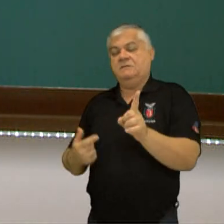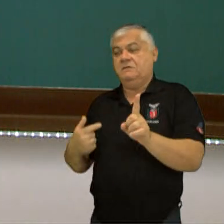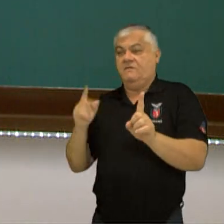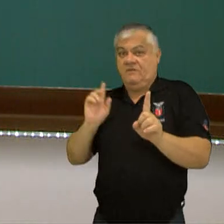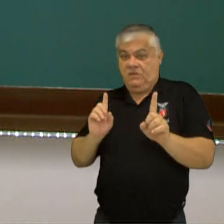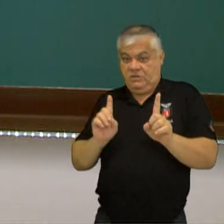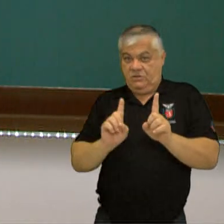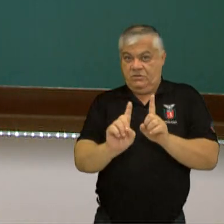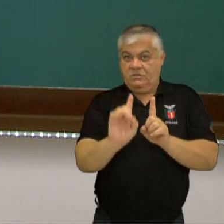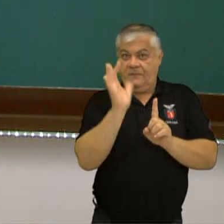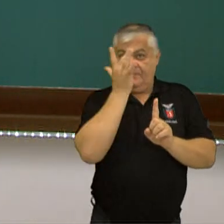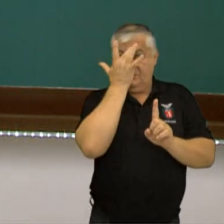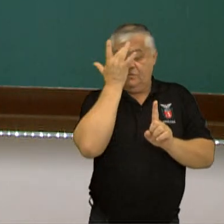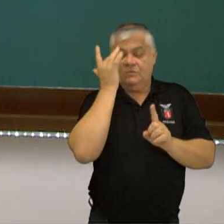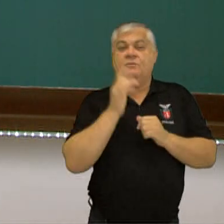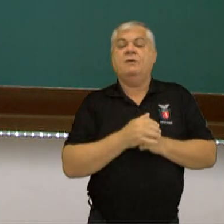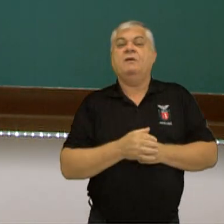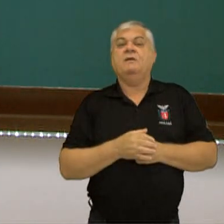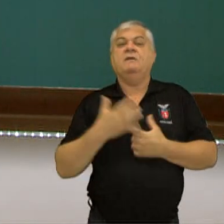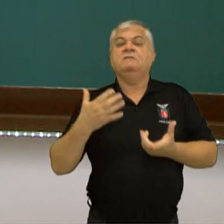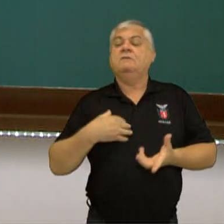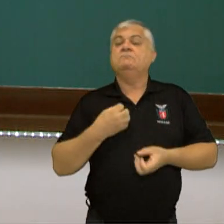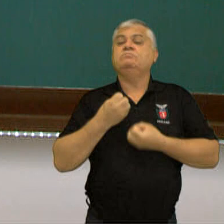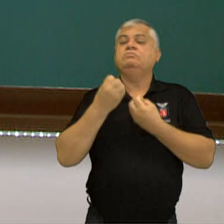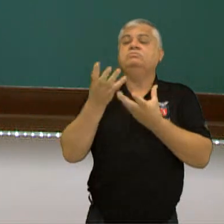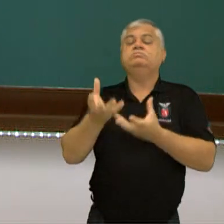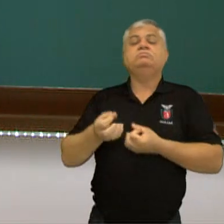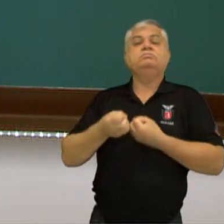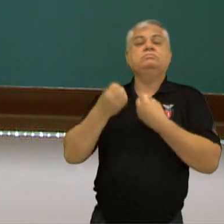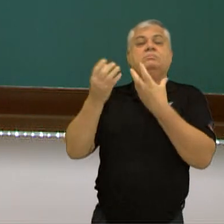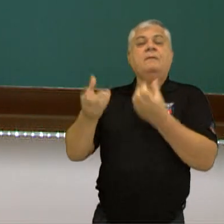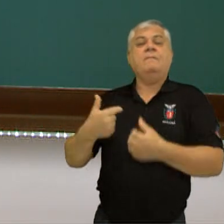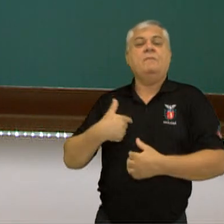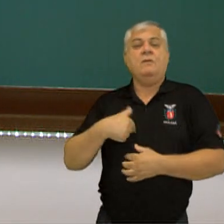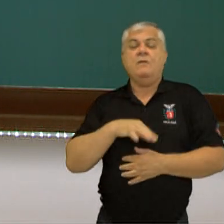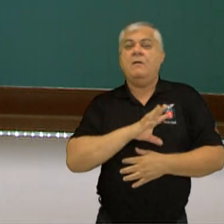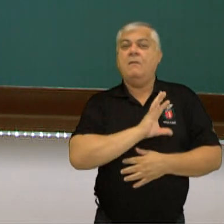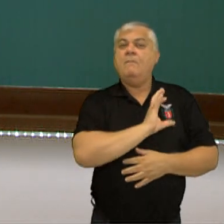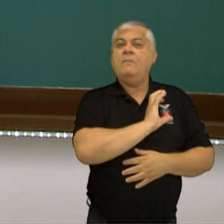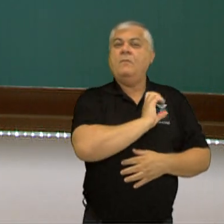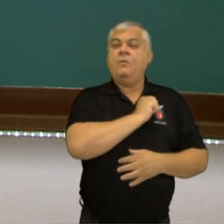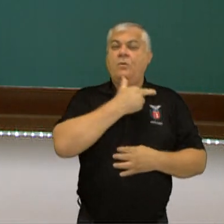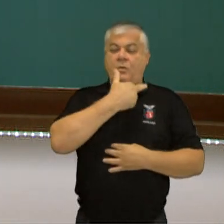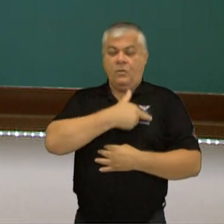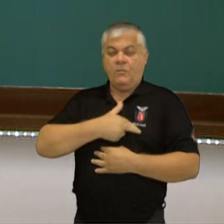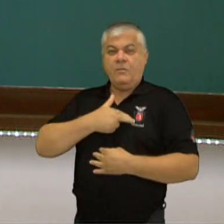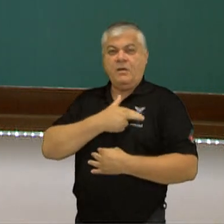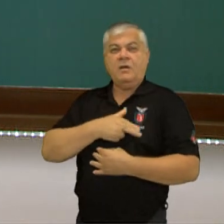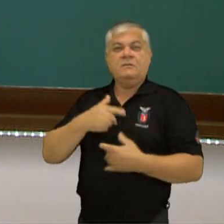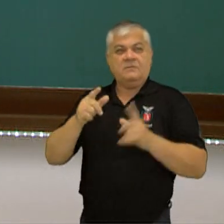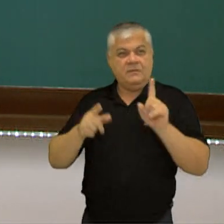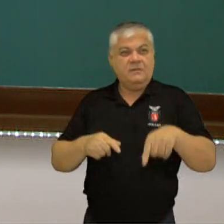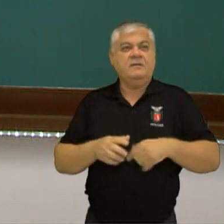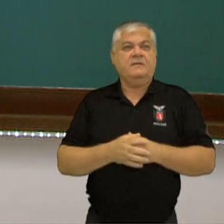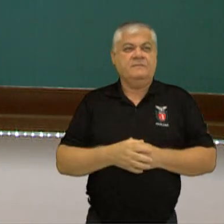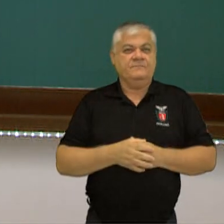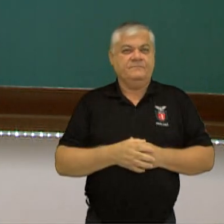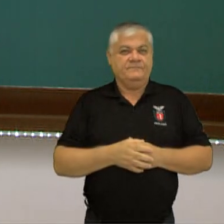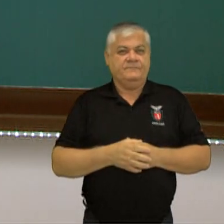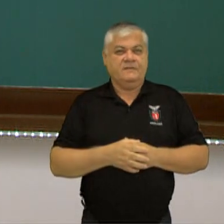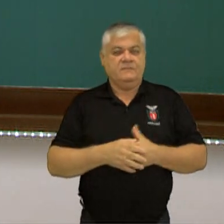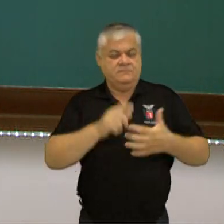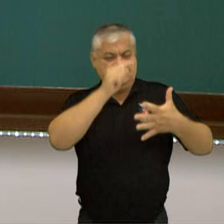frente, né? Então, declarar o seu amor, o seu romantismo dessa maneira. Então, você vai ver